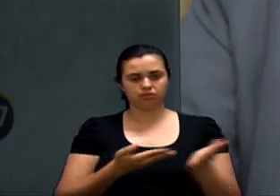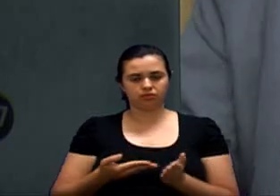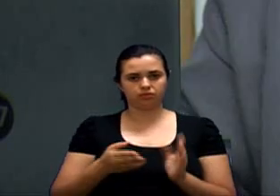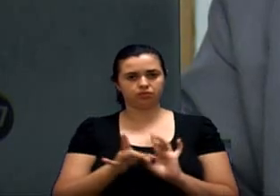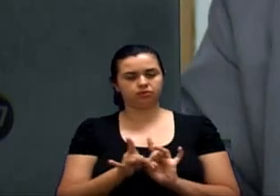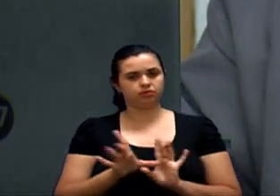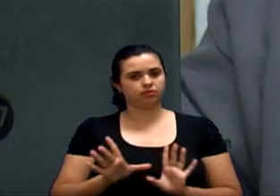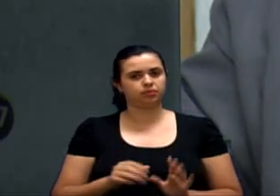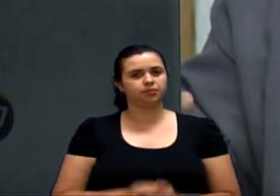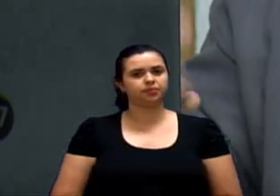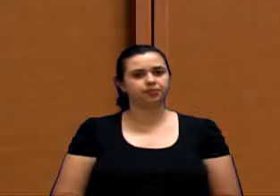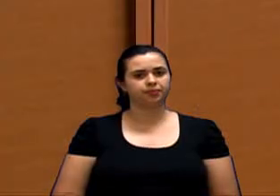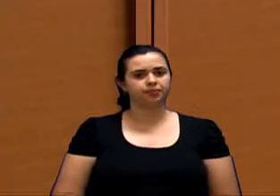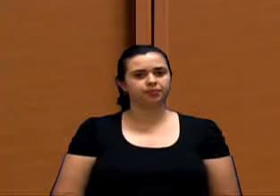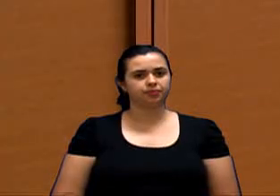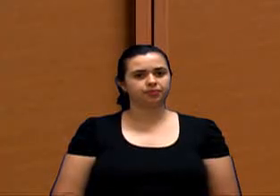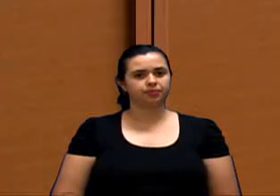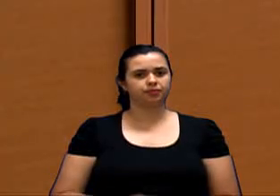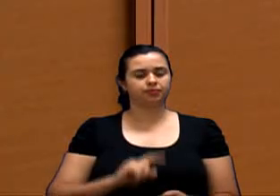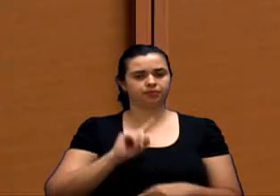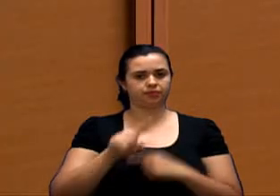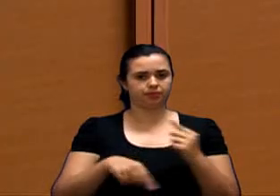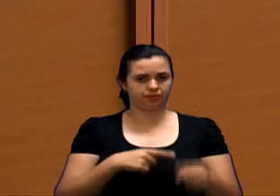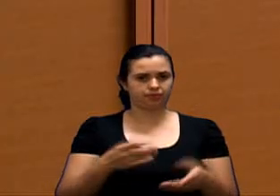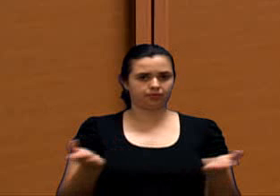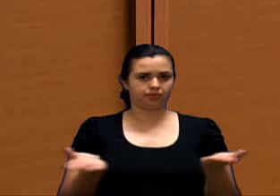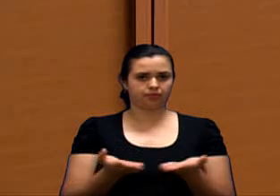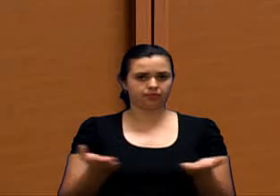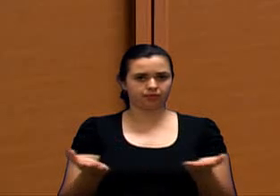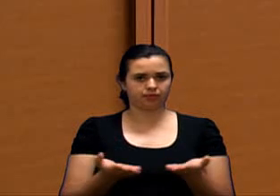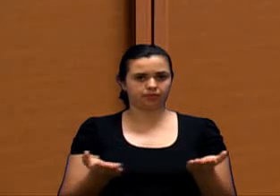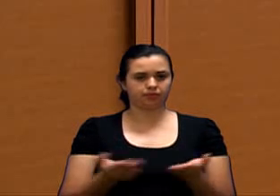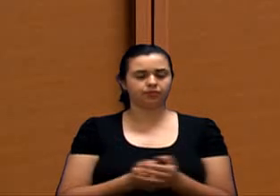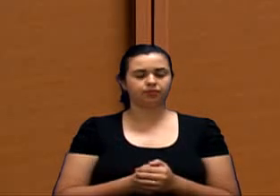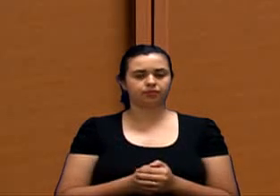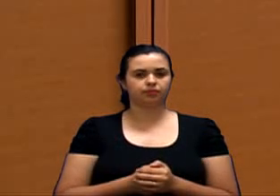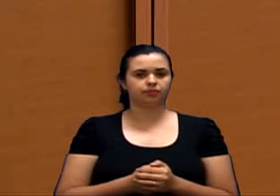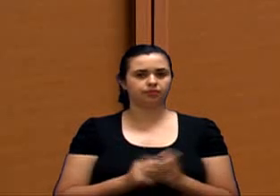senhor presidente. Nós estamos tendo a oportunidade de apreciar em sessão